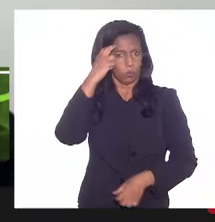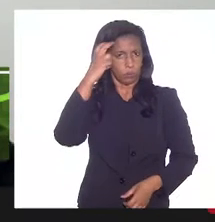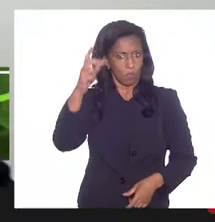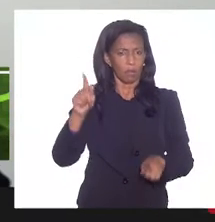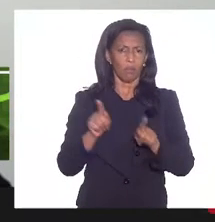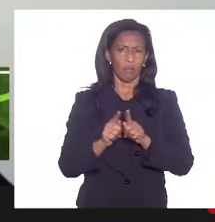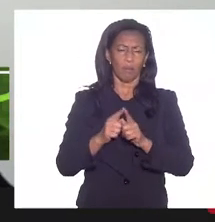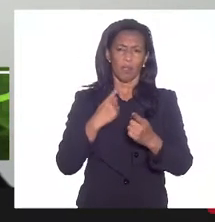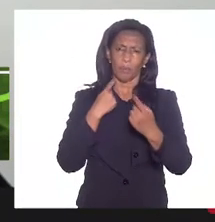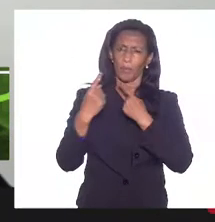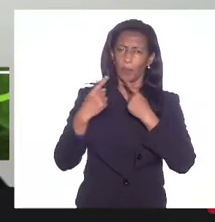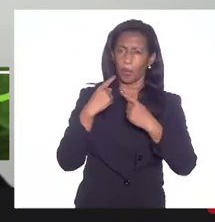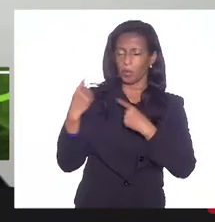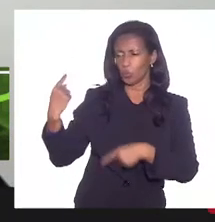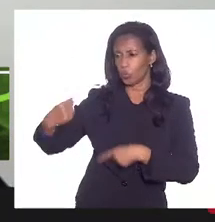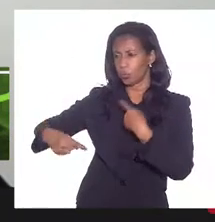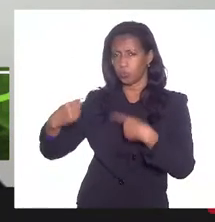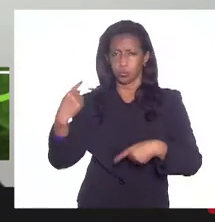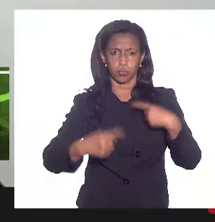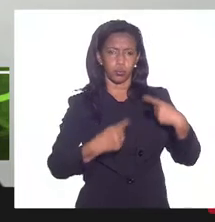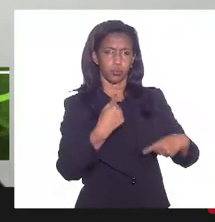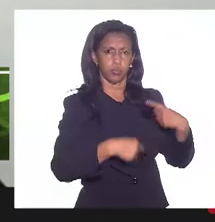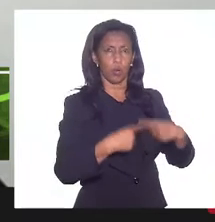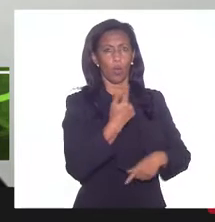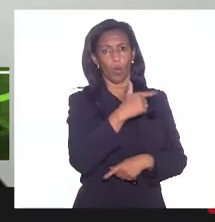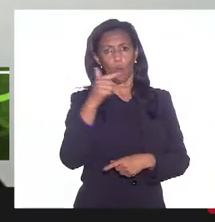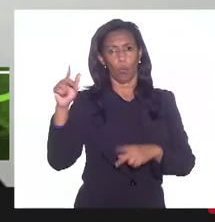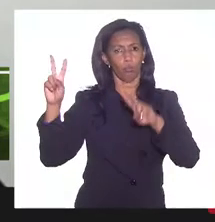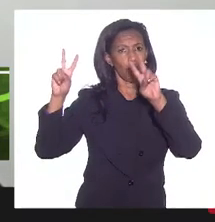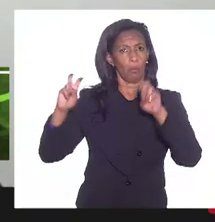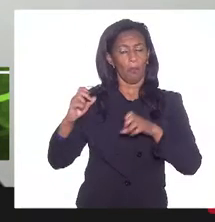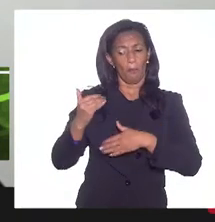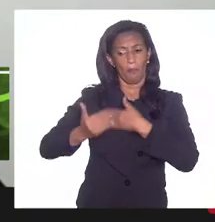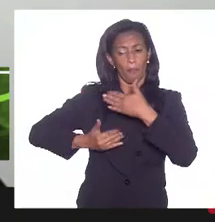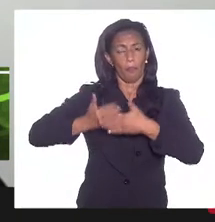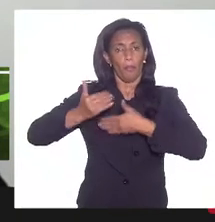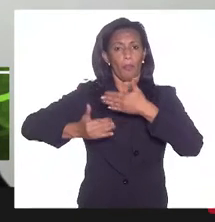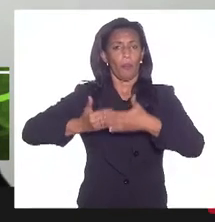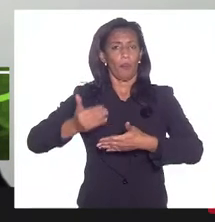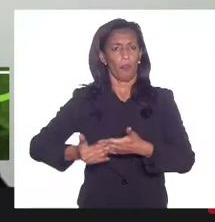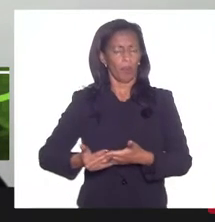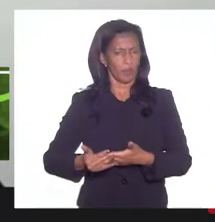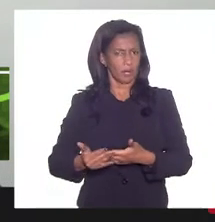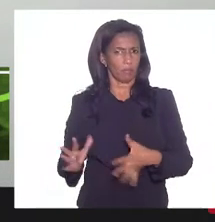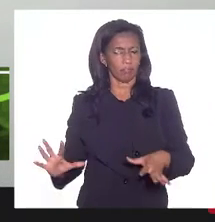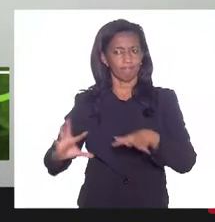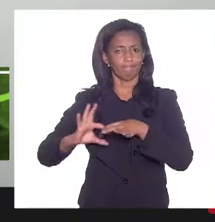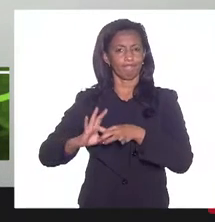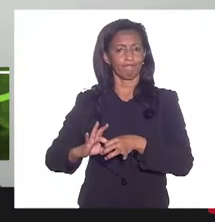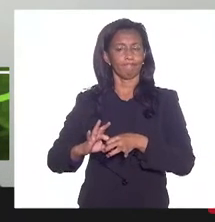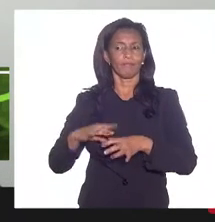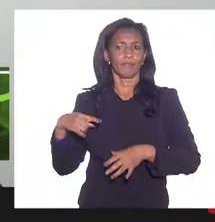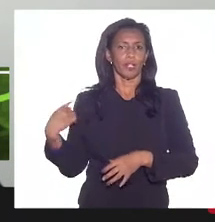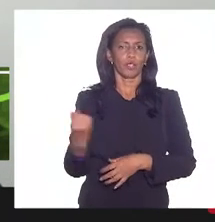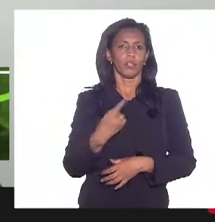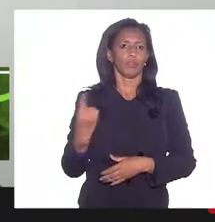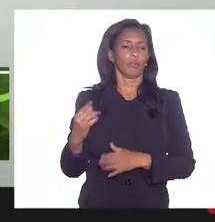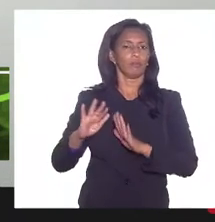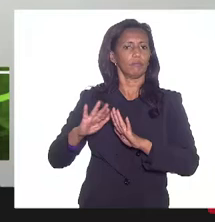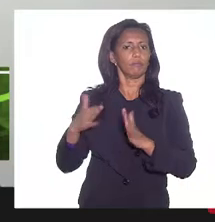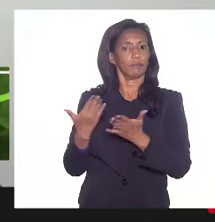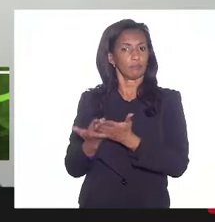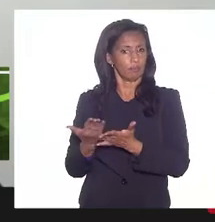debater, entre outros aspectos possíveis, processos de interiorização das nossas escolas,